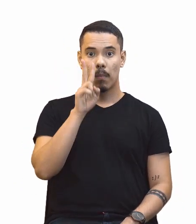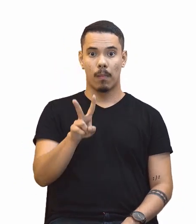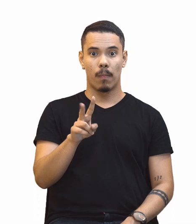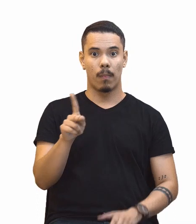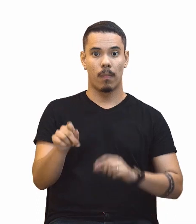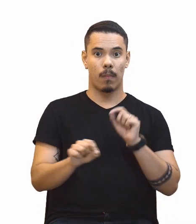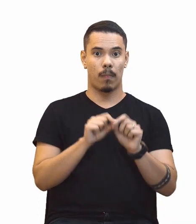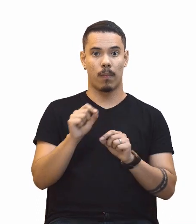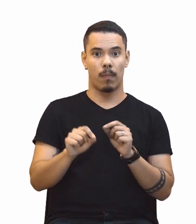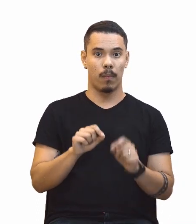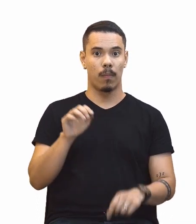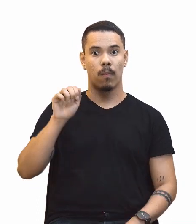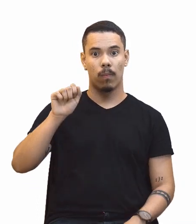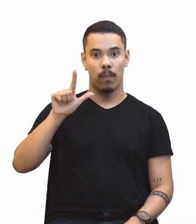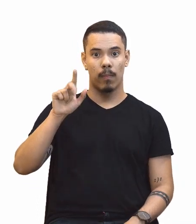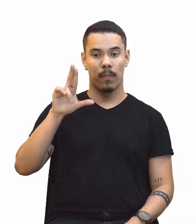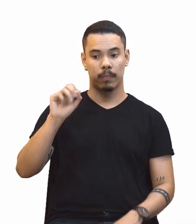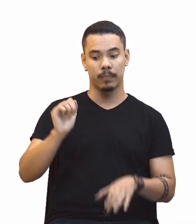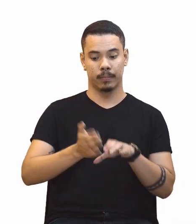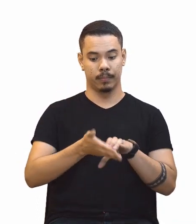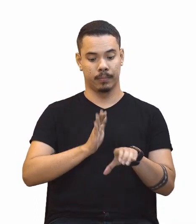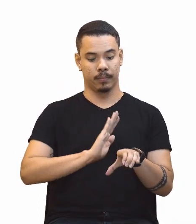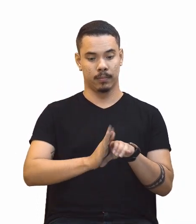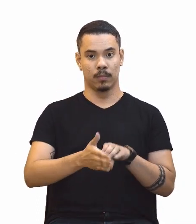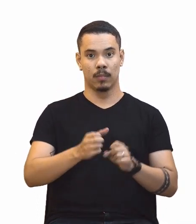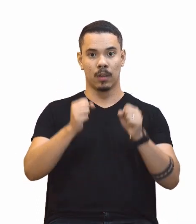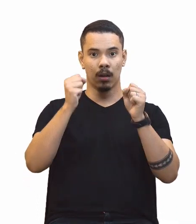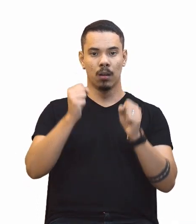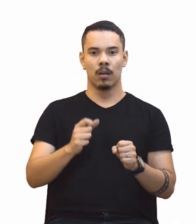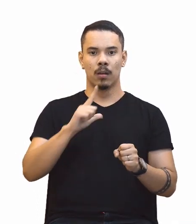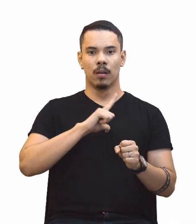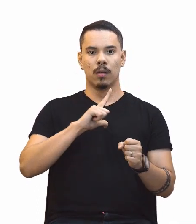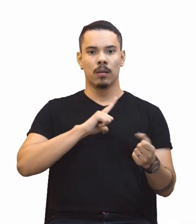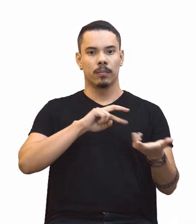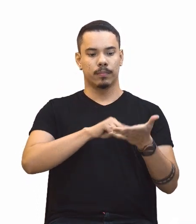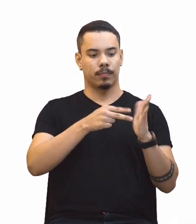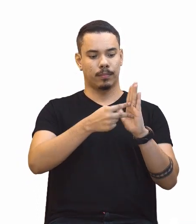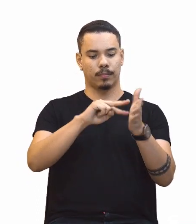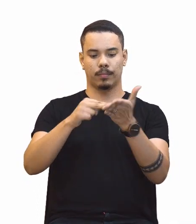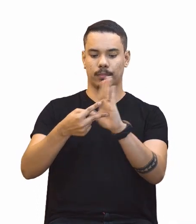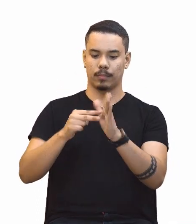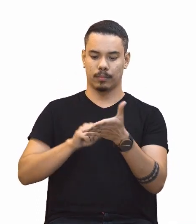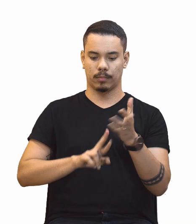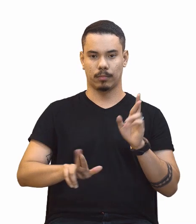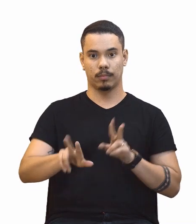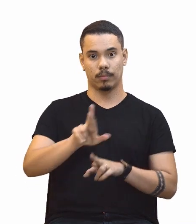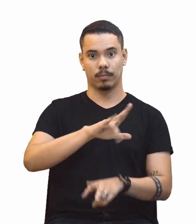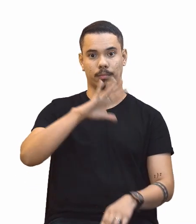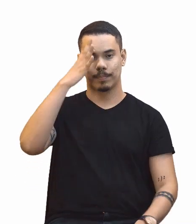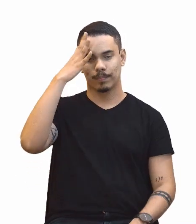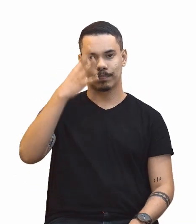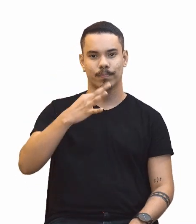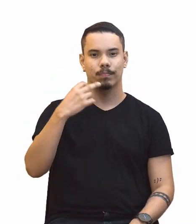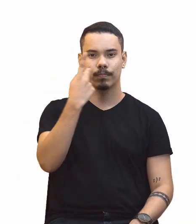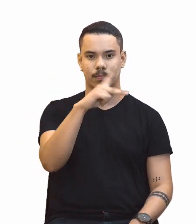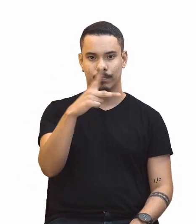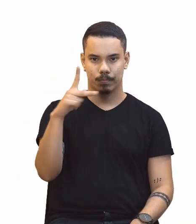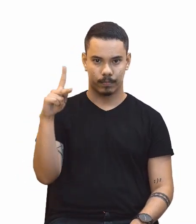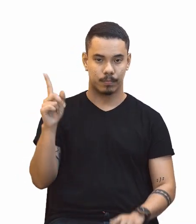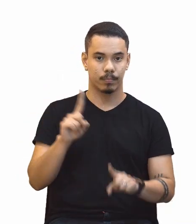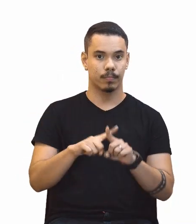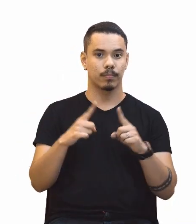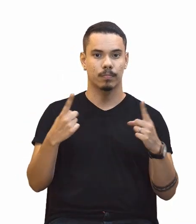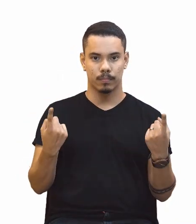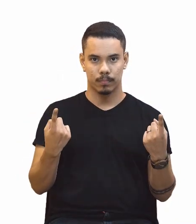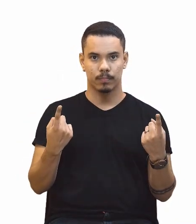Platão, ela pode receber diferentes leituras, diversas interpretações, mas